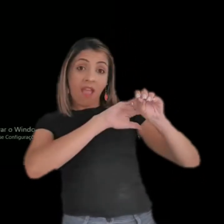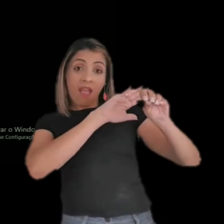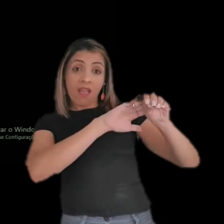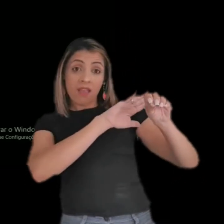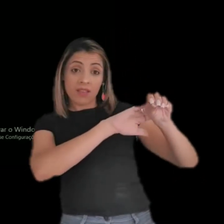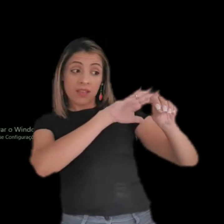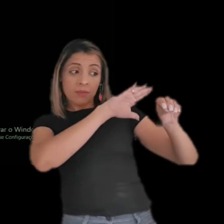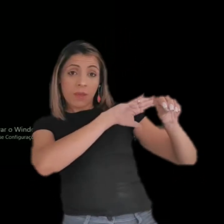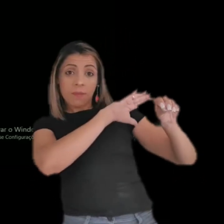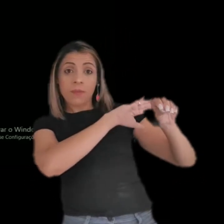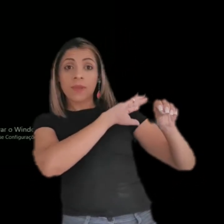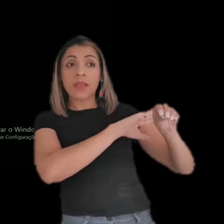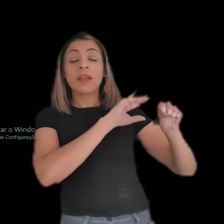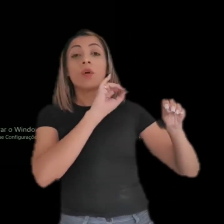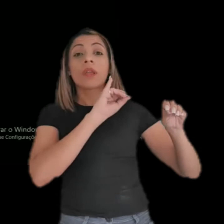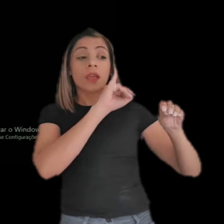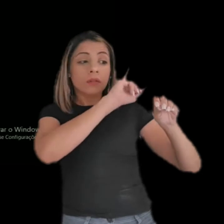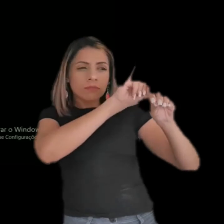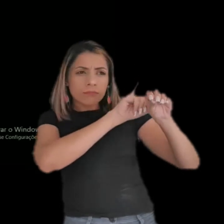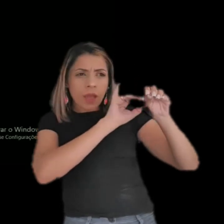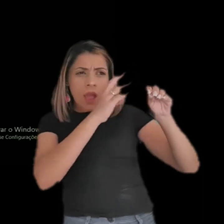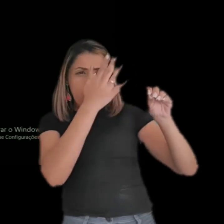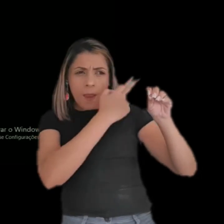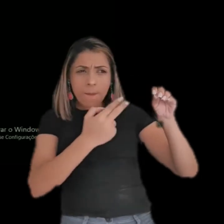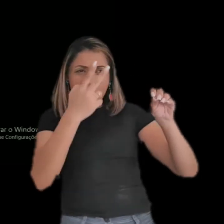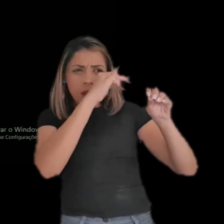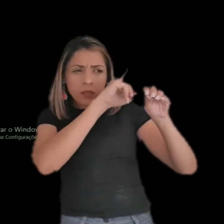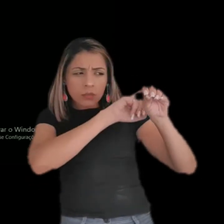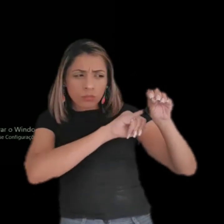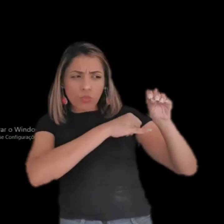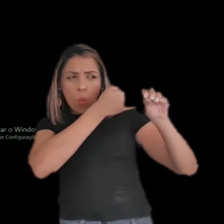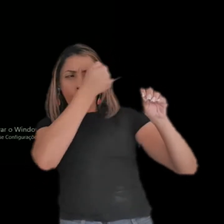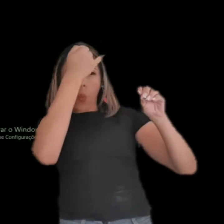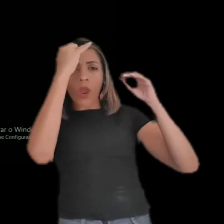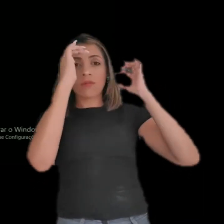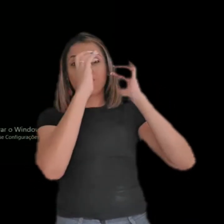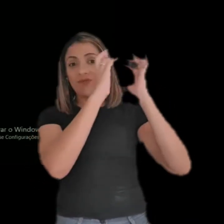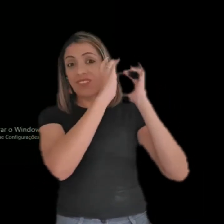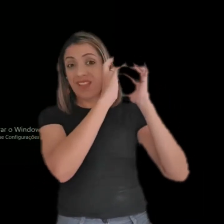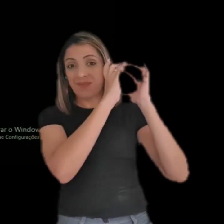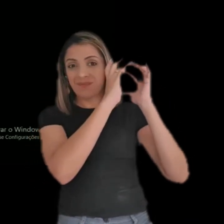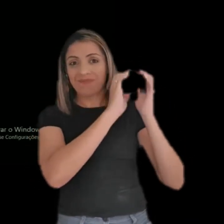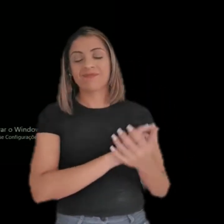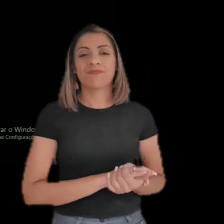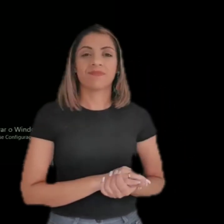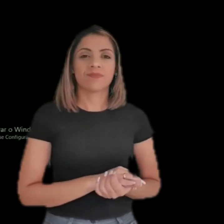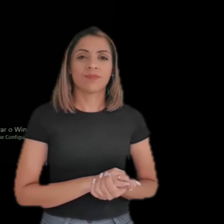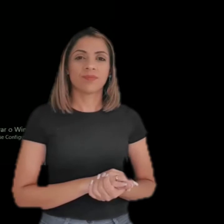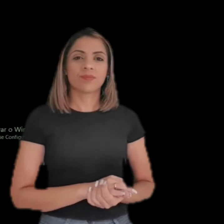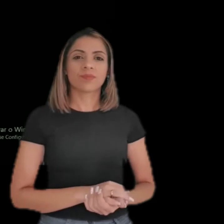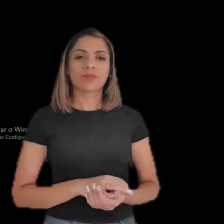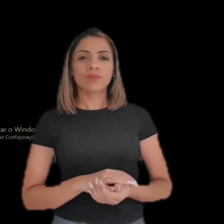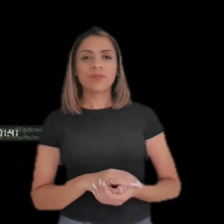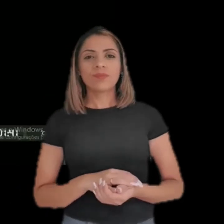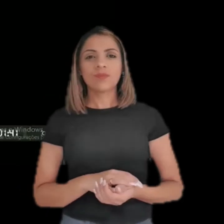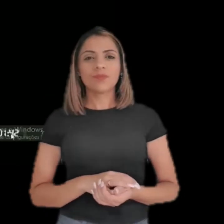receptores sensitivos que vão pegar essa imagem e, através do nervo óptico, vai levar para o cérebro.